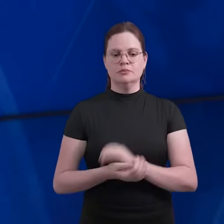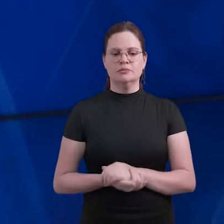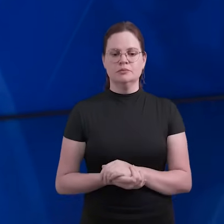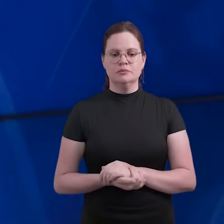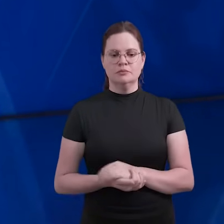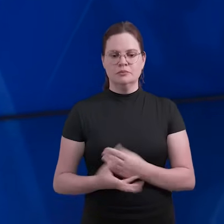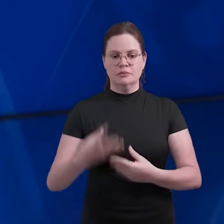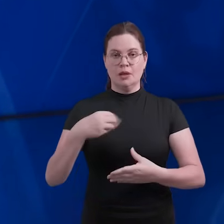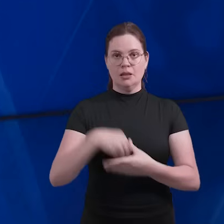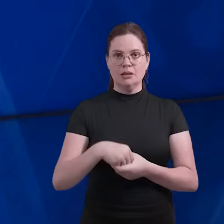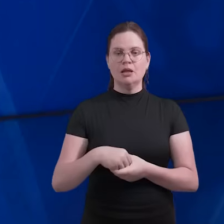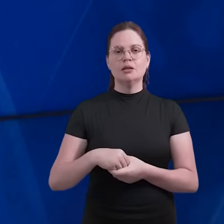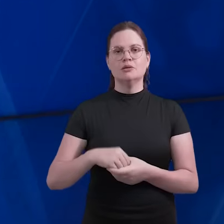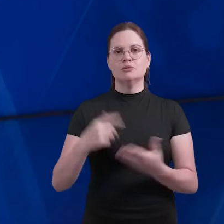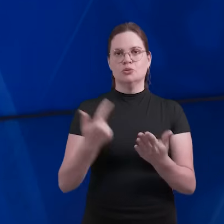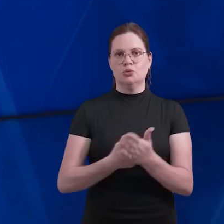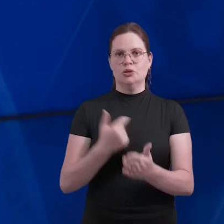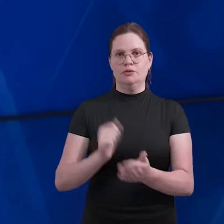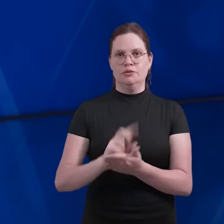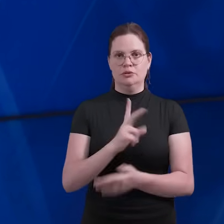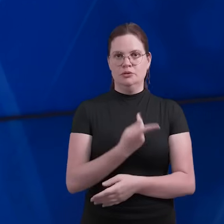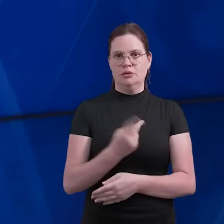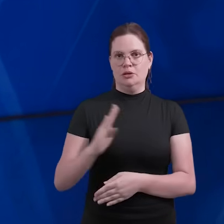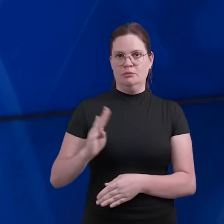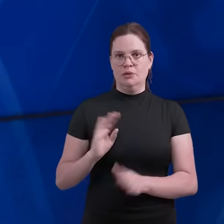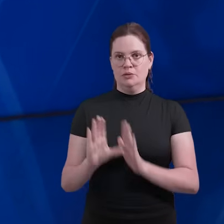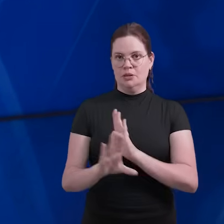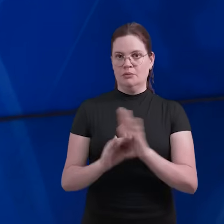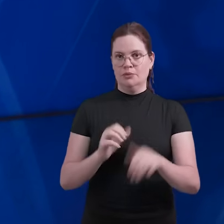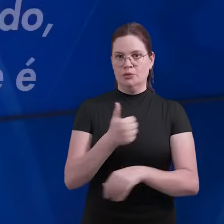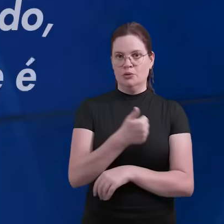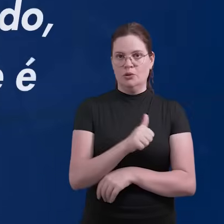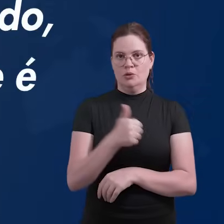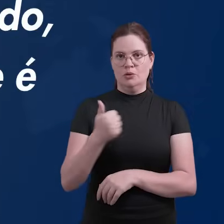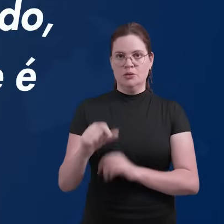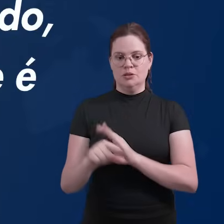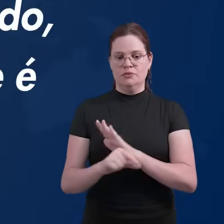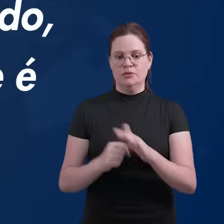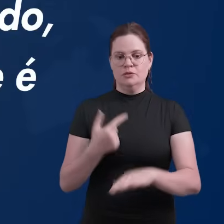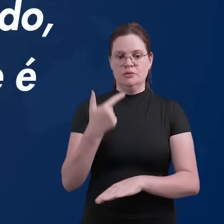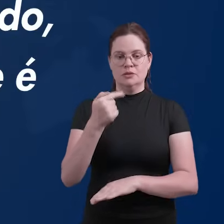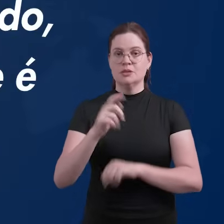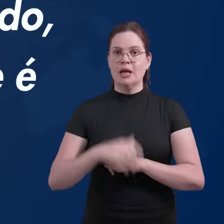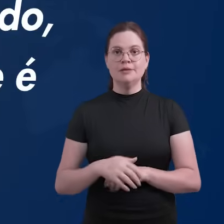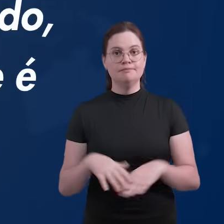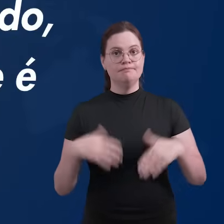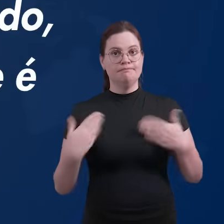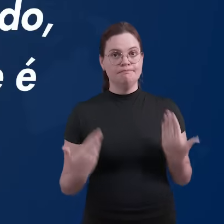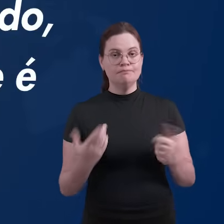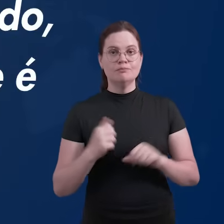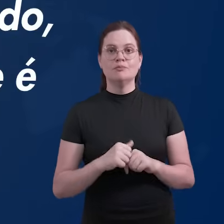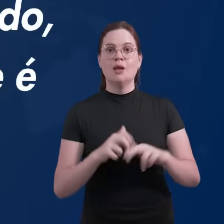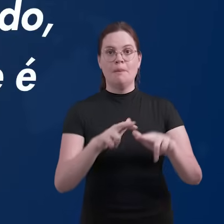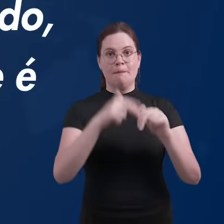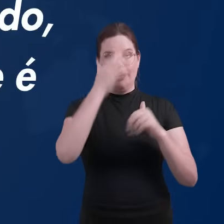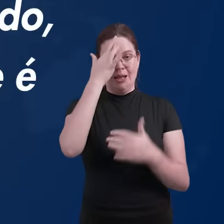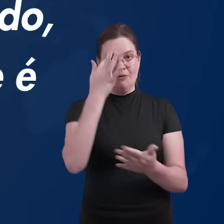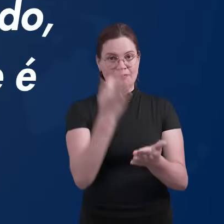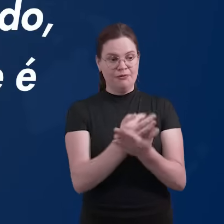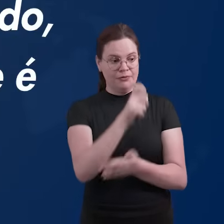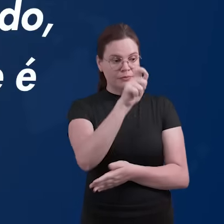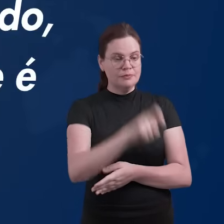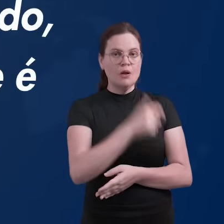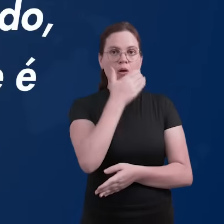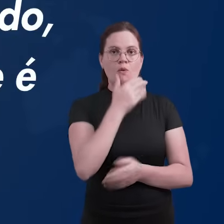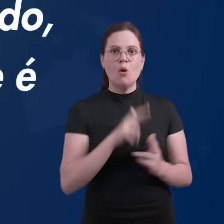sendo citada na carta aos Hebreus, no capítulo 11, versículo 7, quando diz assim, pela fé, Noé, divinamente